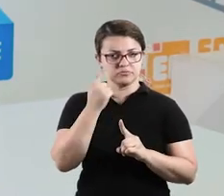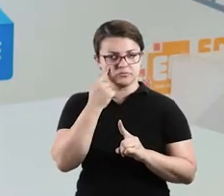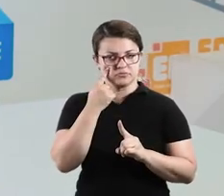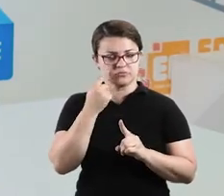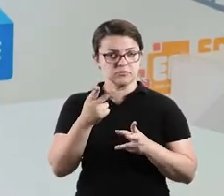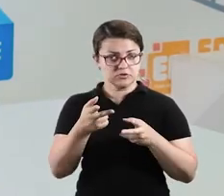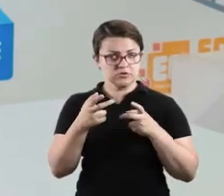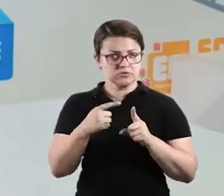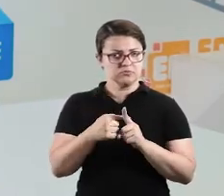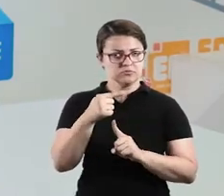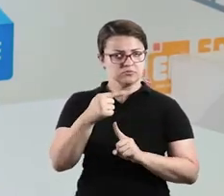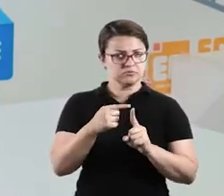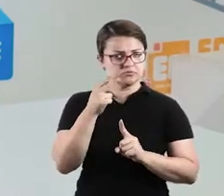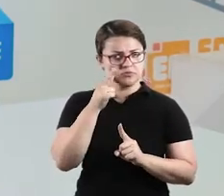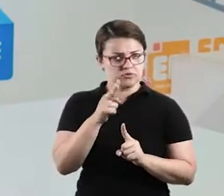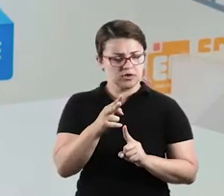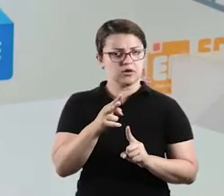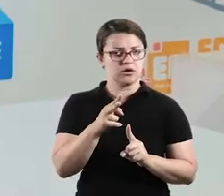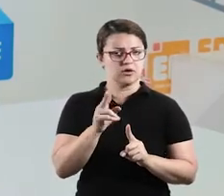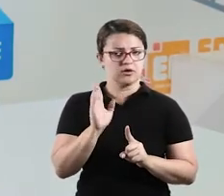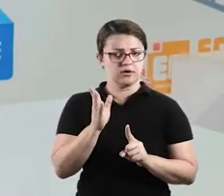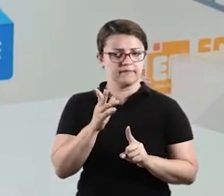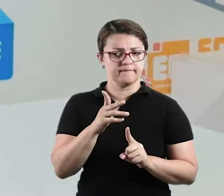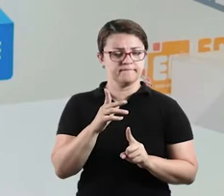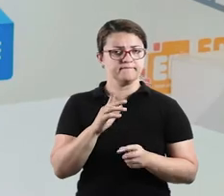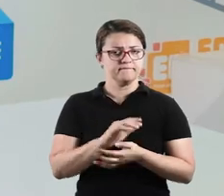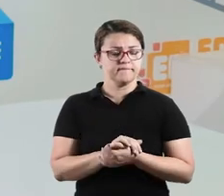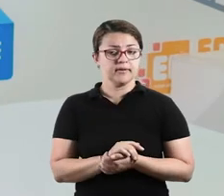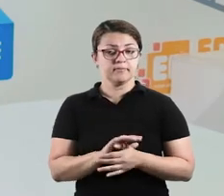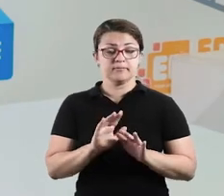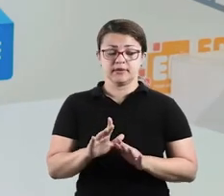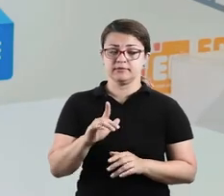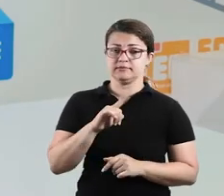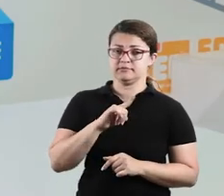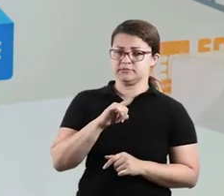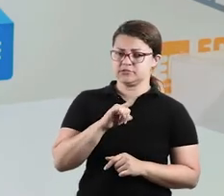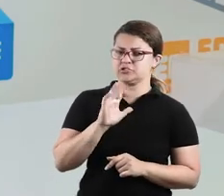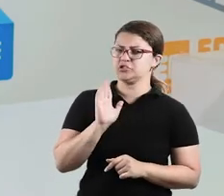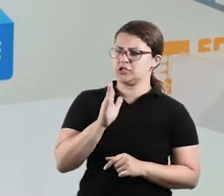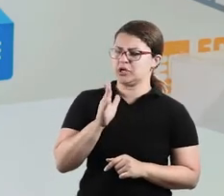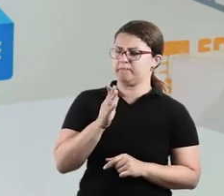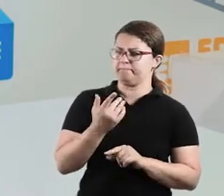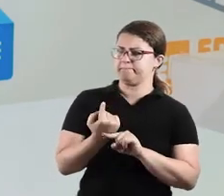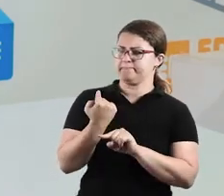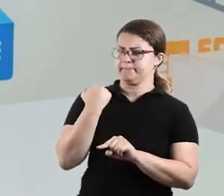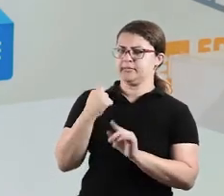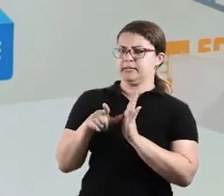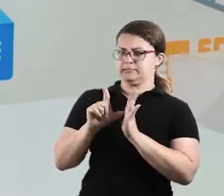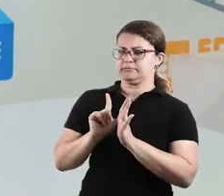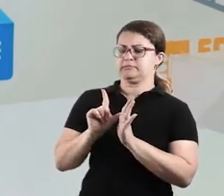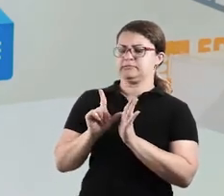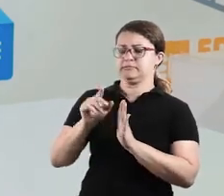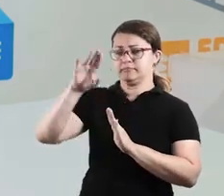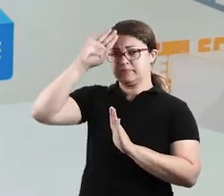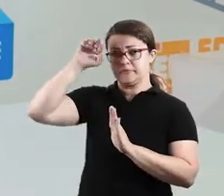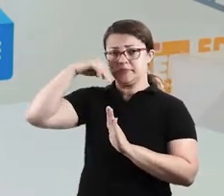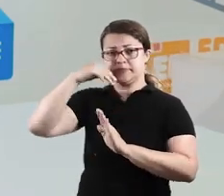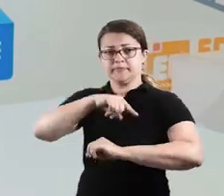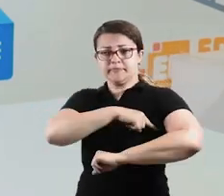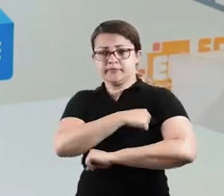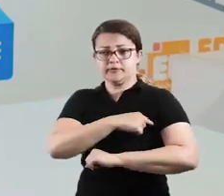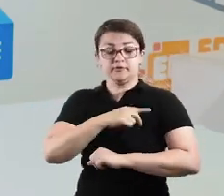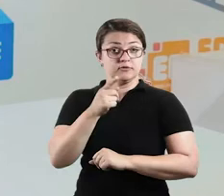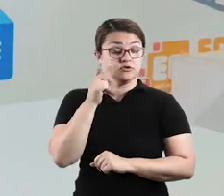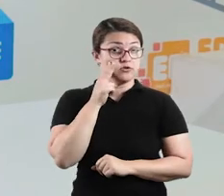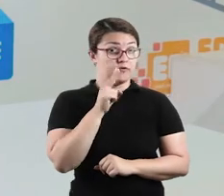viu, provavelmente, um termômetro. Você pode não ter visto o termômetro que está aqui, mas você já teve que medir sua febre. Agora, muitas vezes a gente está